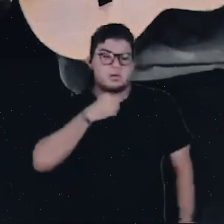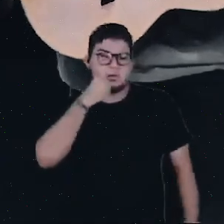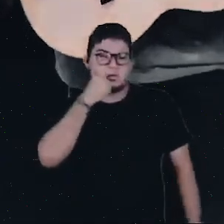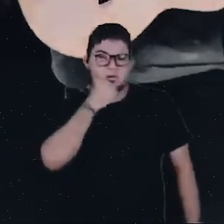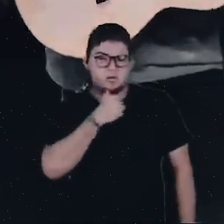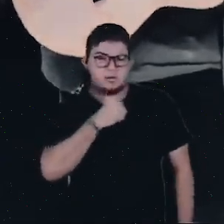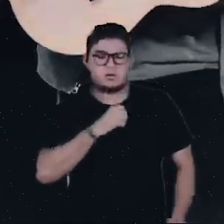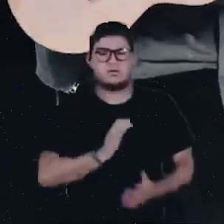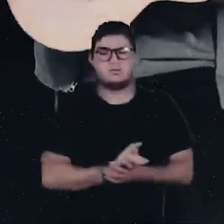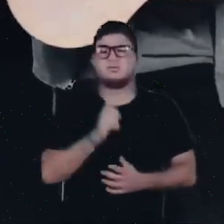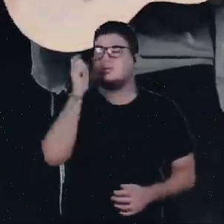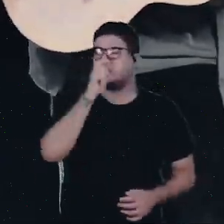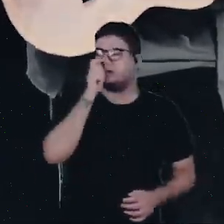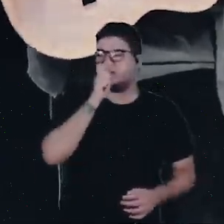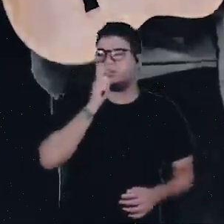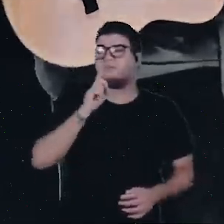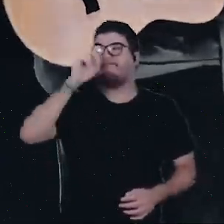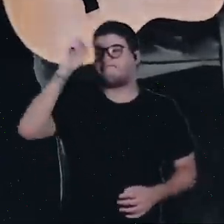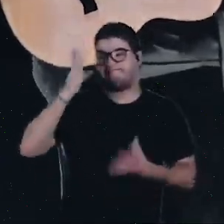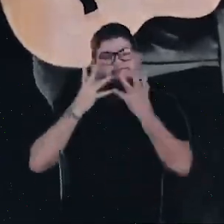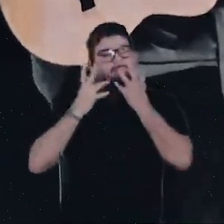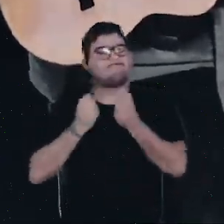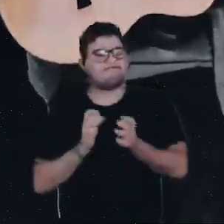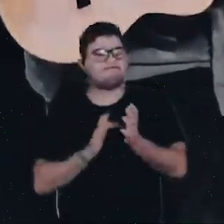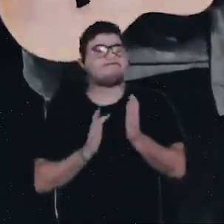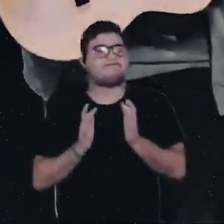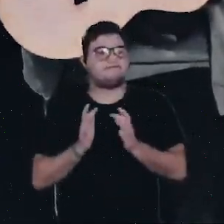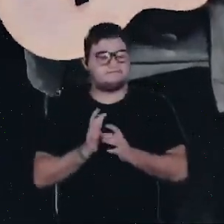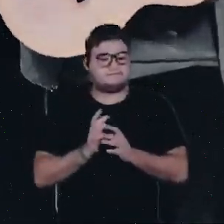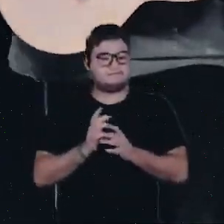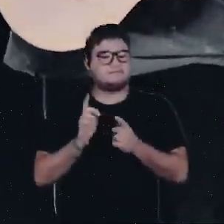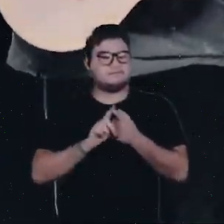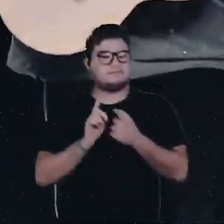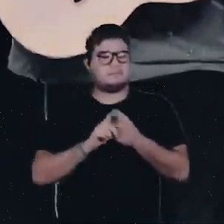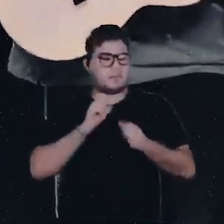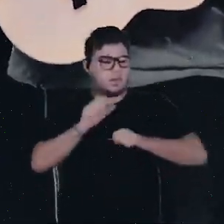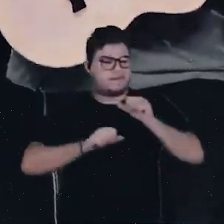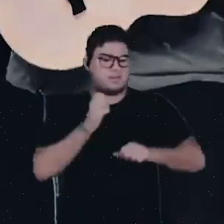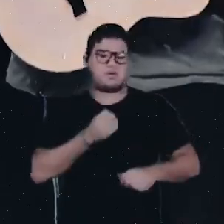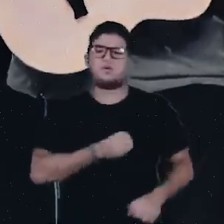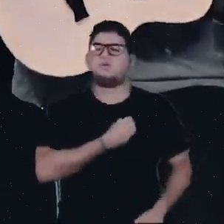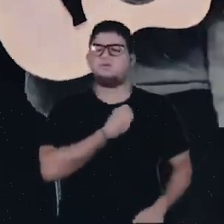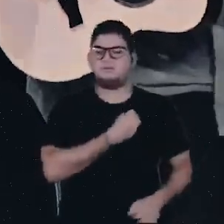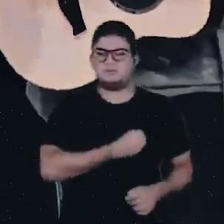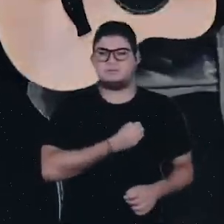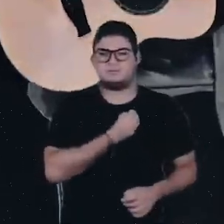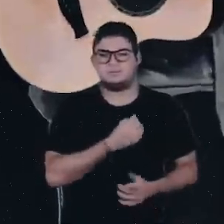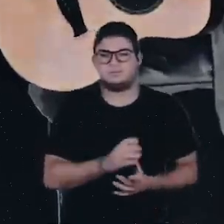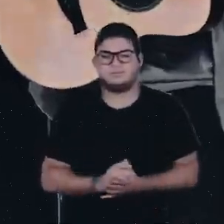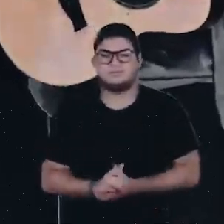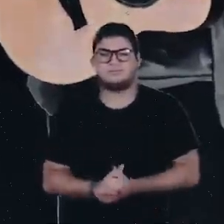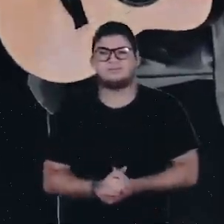Aquela mulher adúltera, Deus aceitou, mas mudou a vida dela.